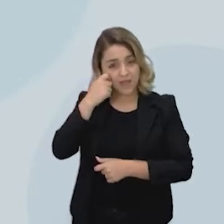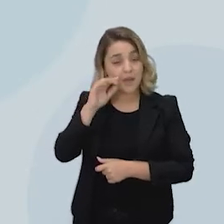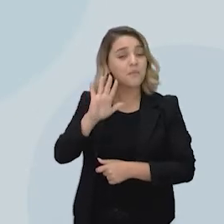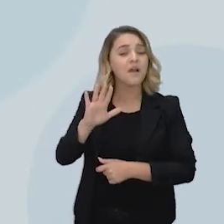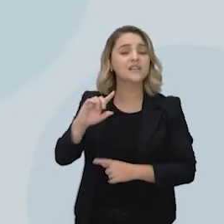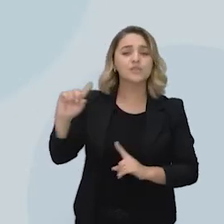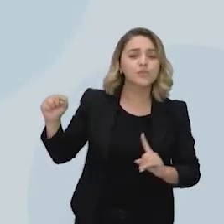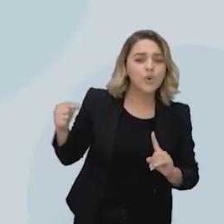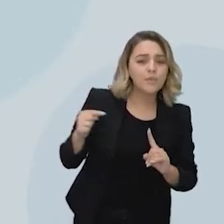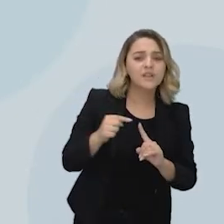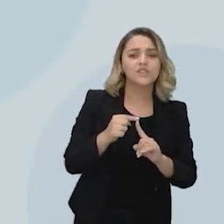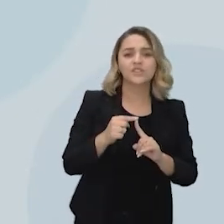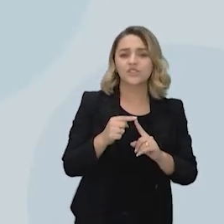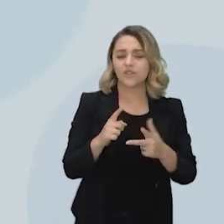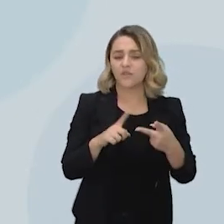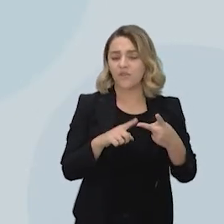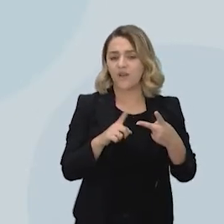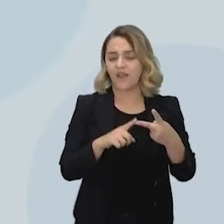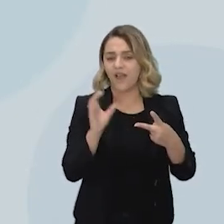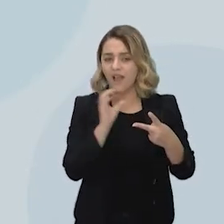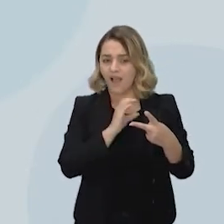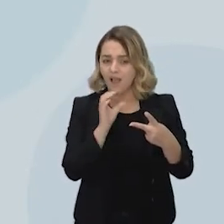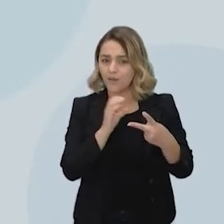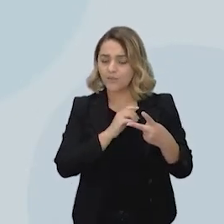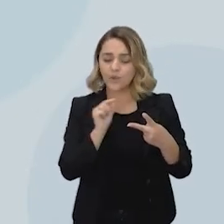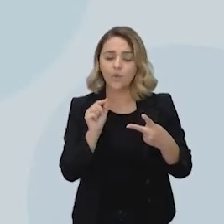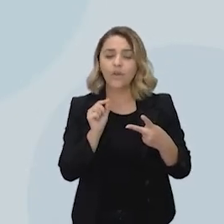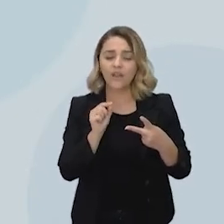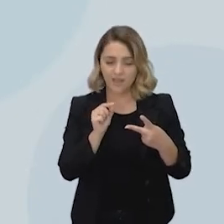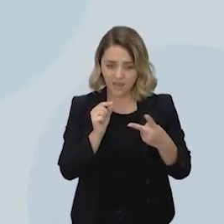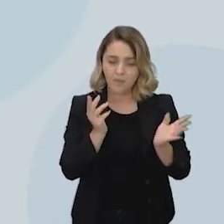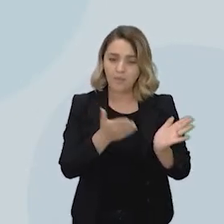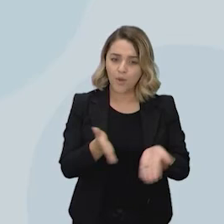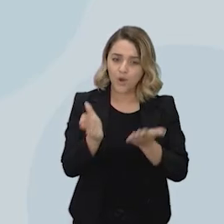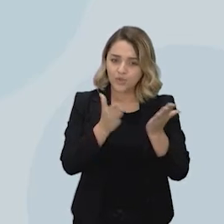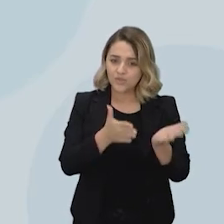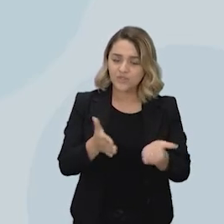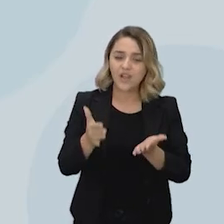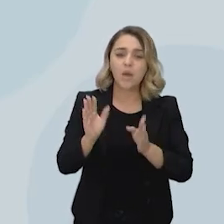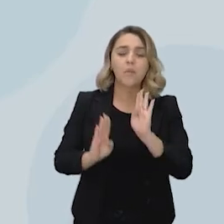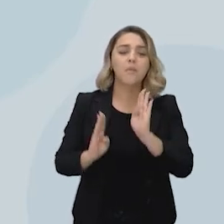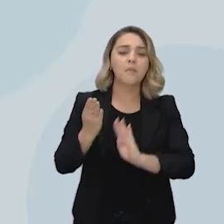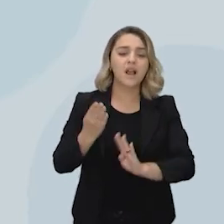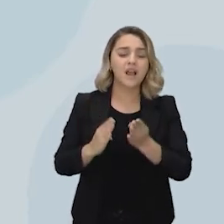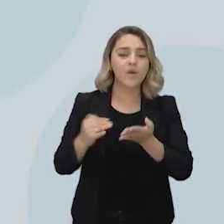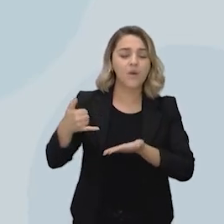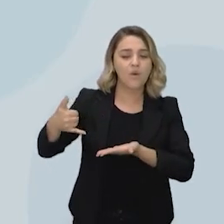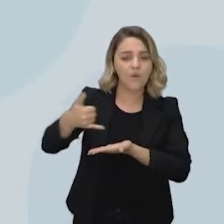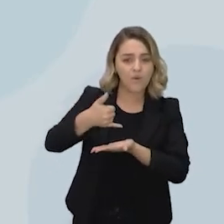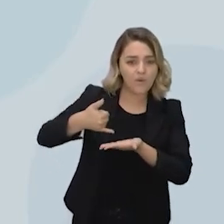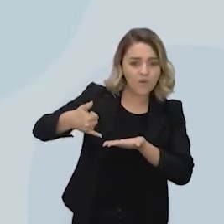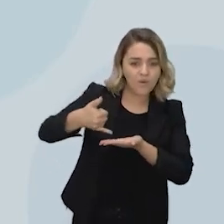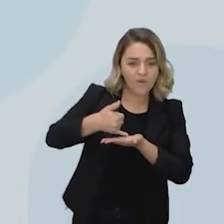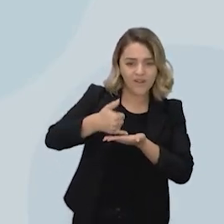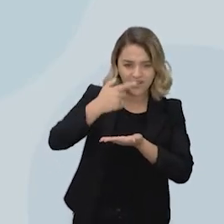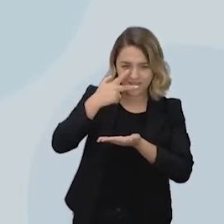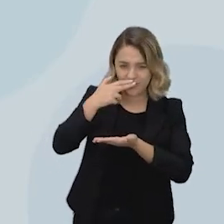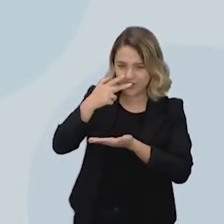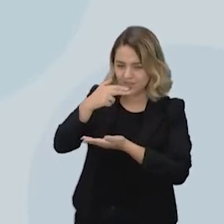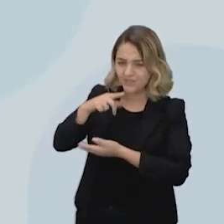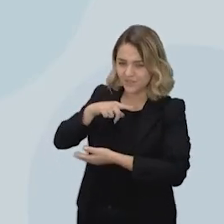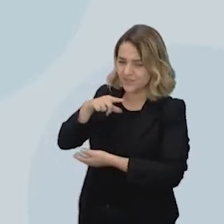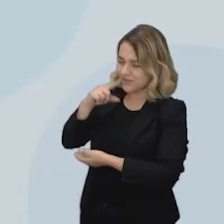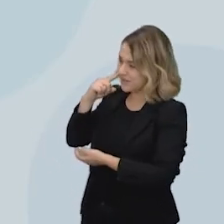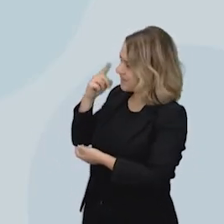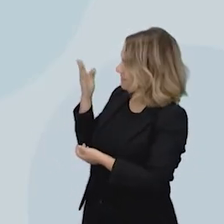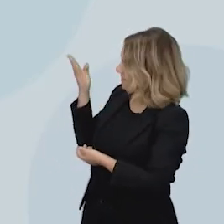pirólise rápida é produzir esse bioóleo, que é um líquido, que eu acho que a gente tem fotos no próximo. Não, aqui